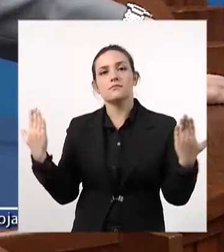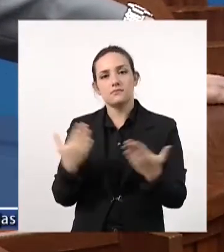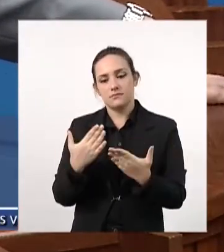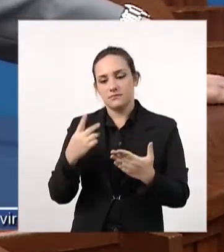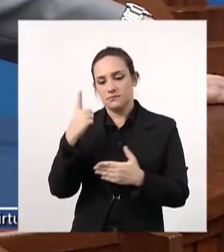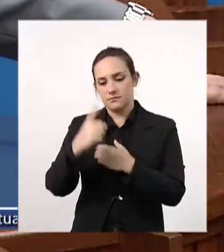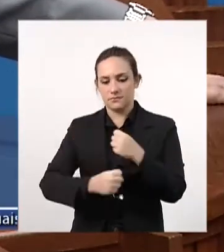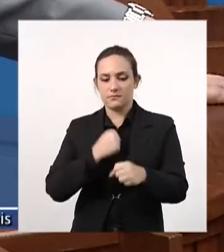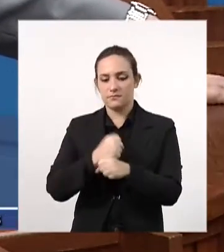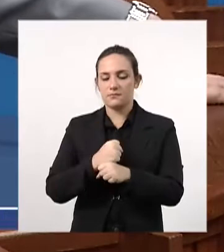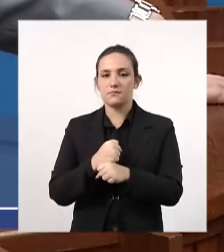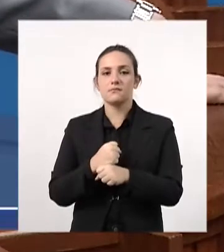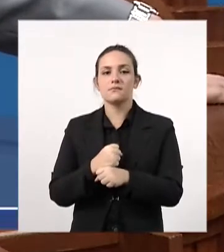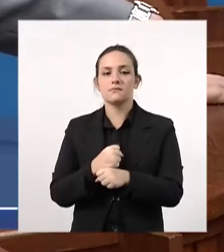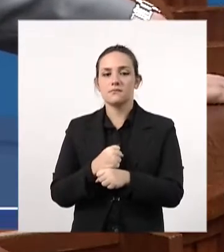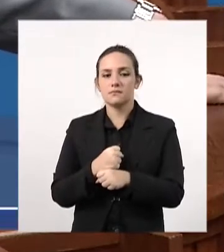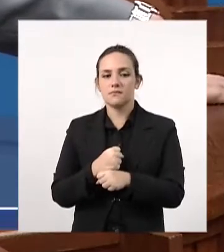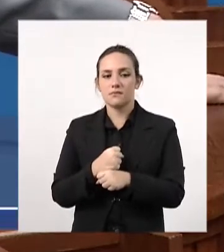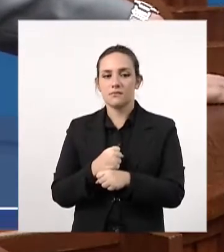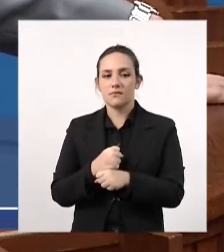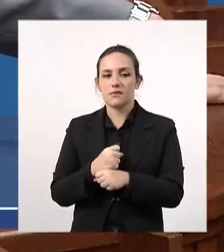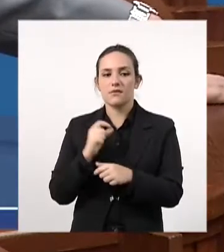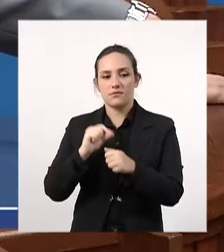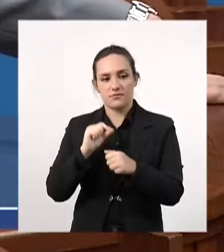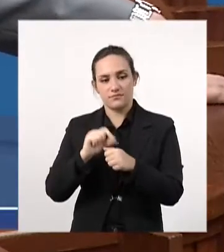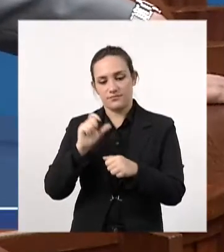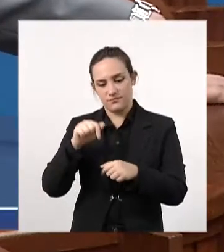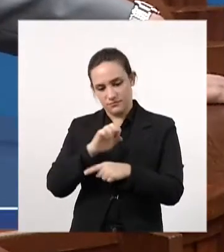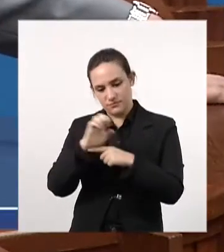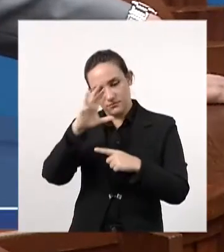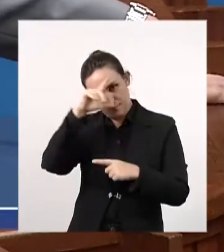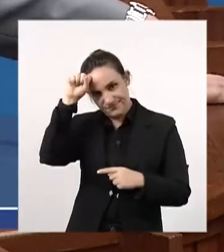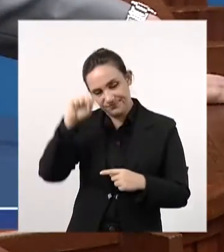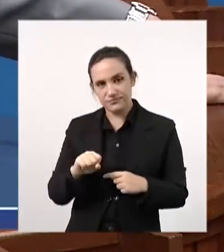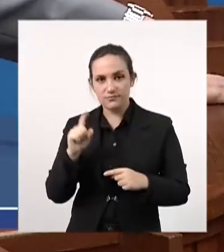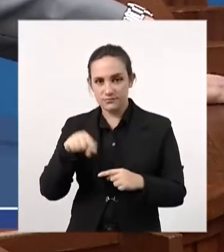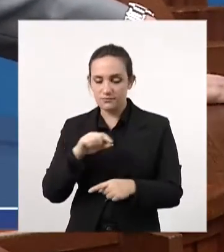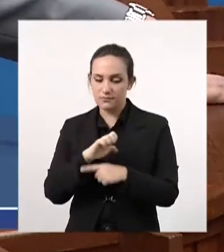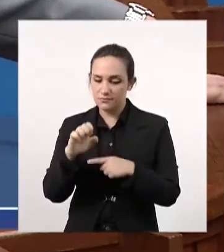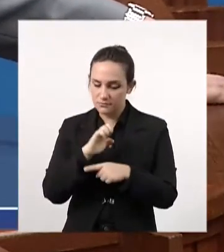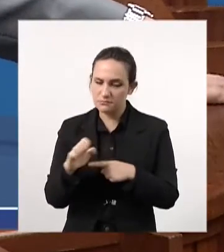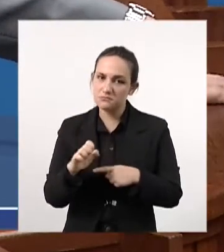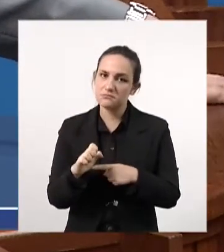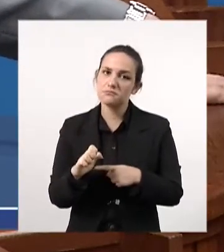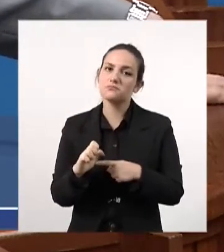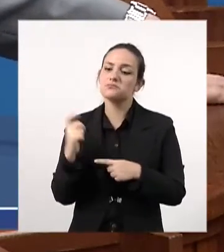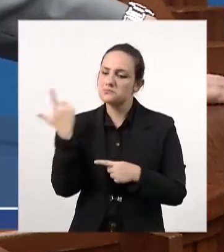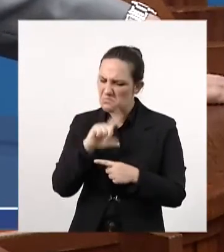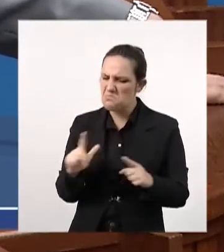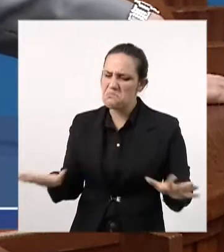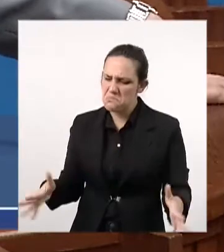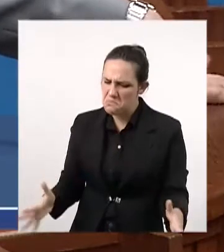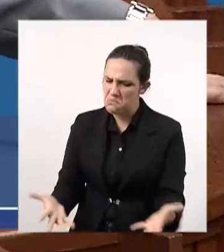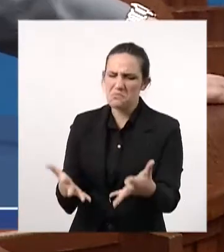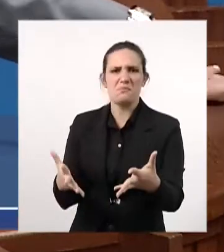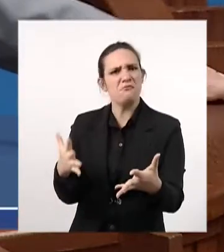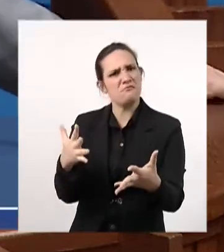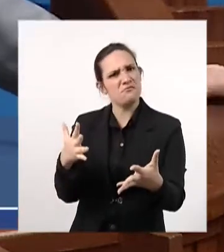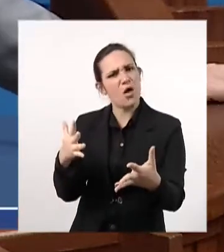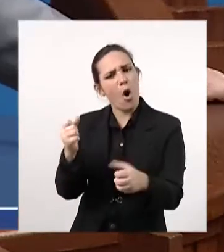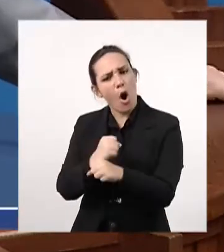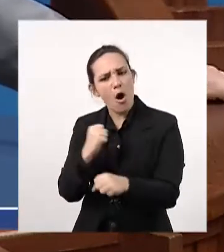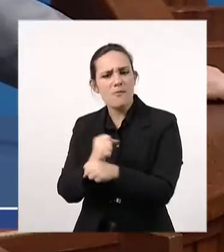ano para fazer com que Mato Grosso do Sul pudesse ser um estado do investimento, um estado da realização e